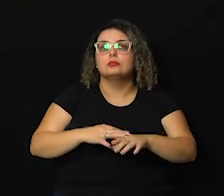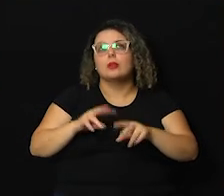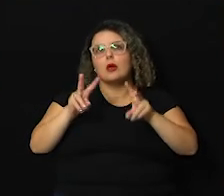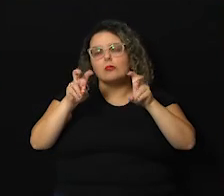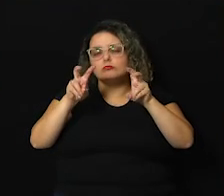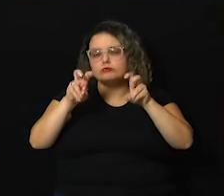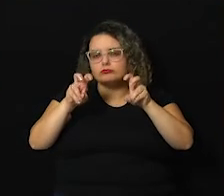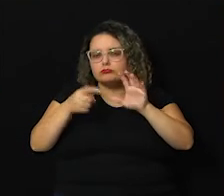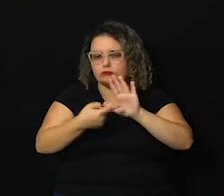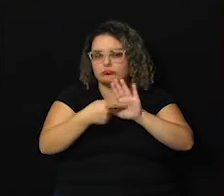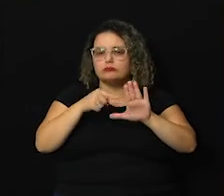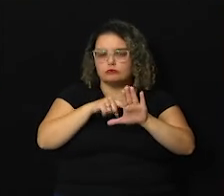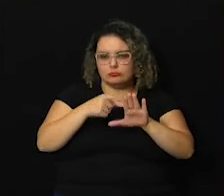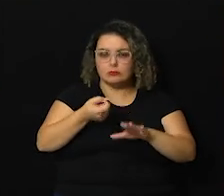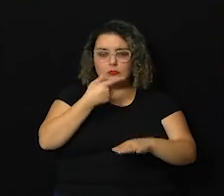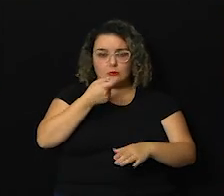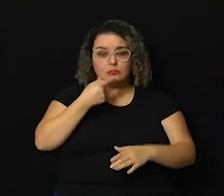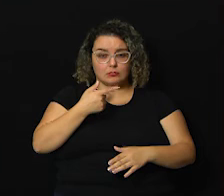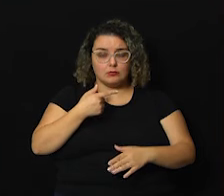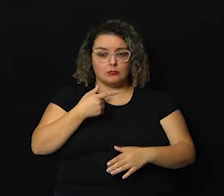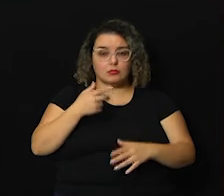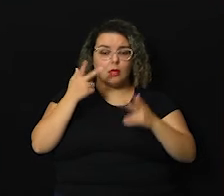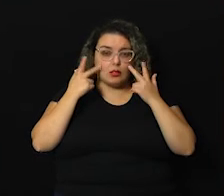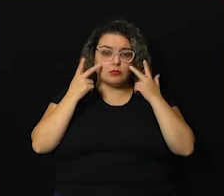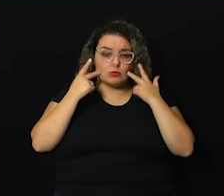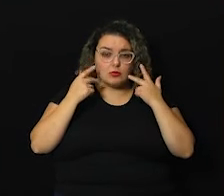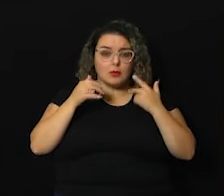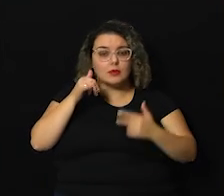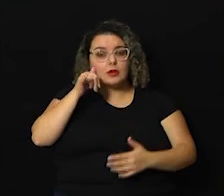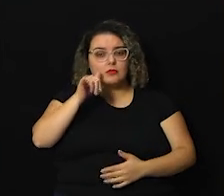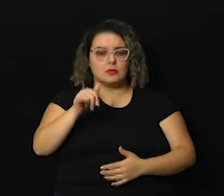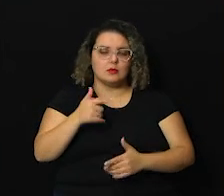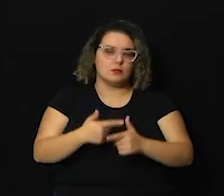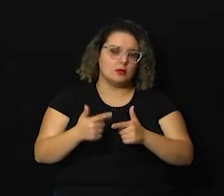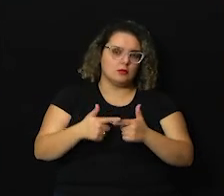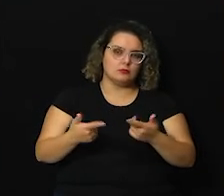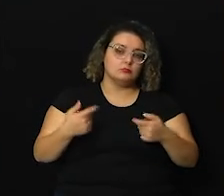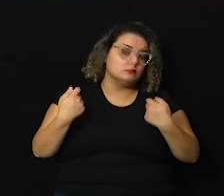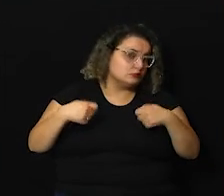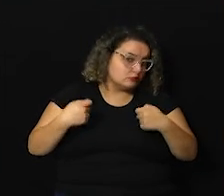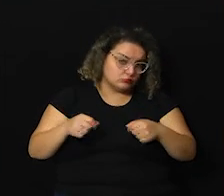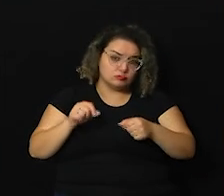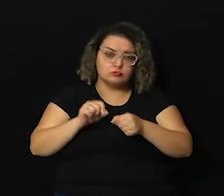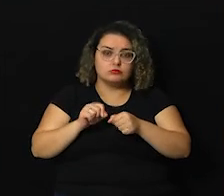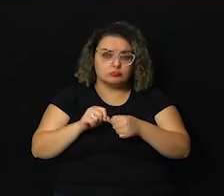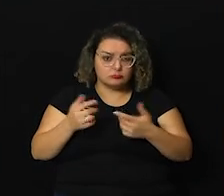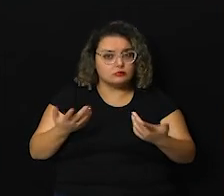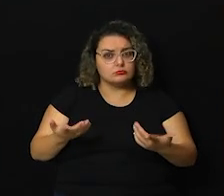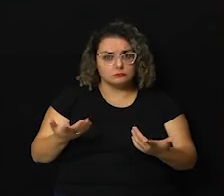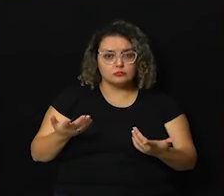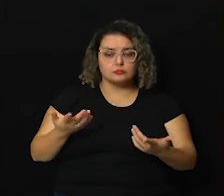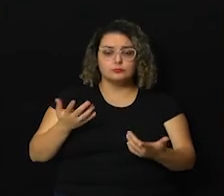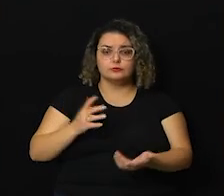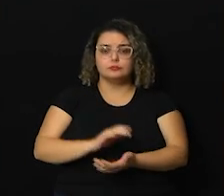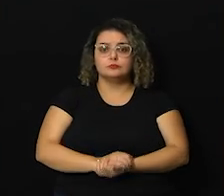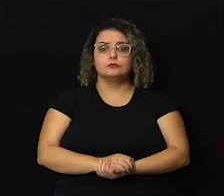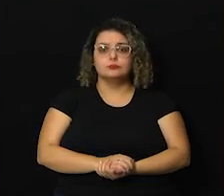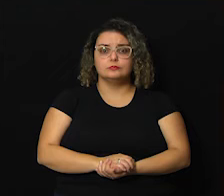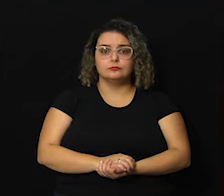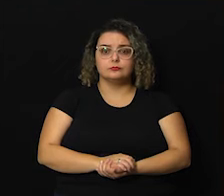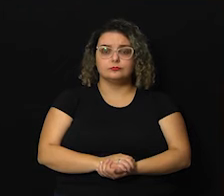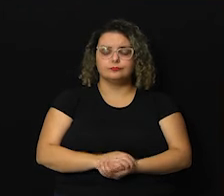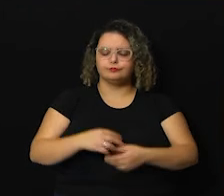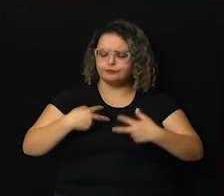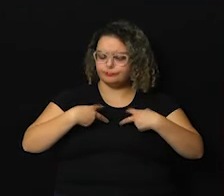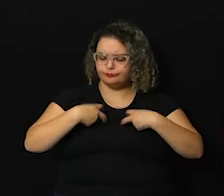como uma prevenção ativa. Então, essas coisas são coisas que a gente precisa fazer. Outra coisa interessante, né? Ouvir